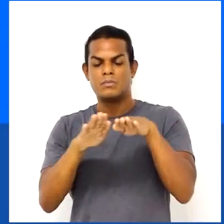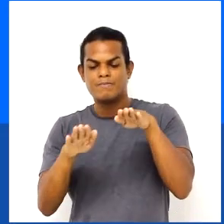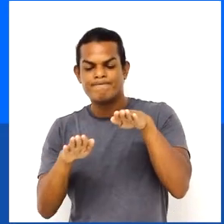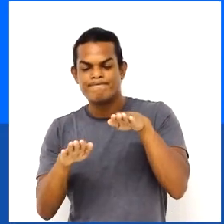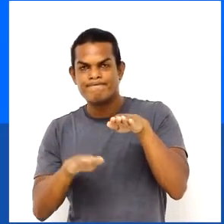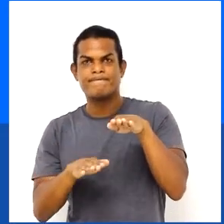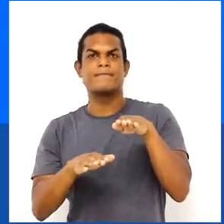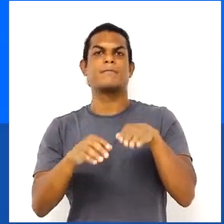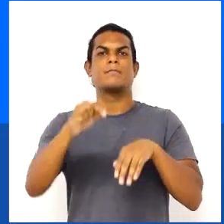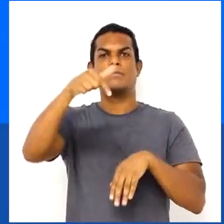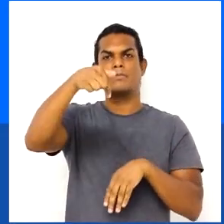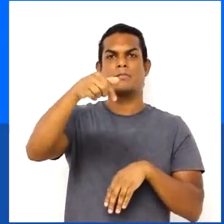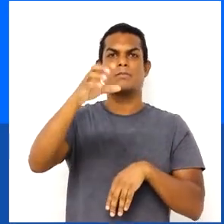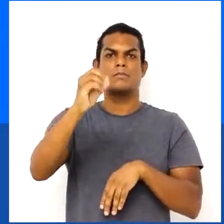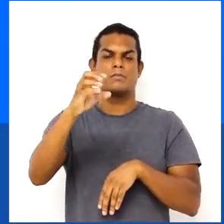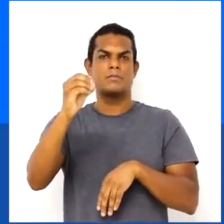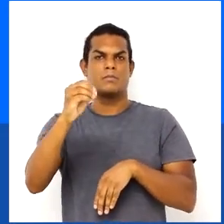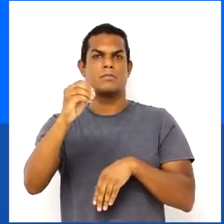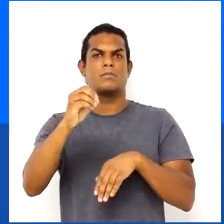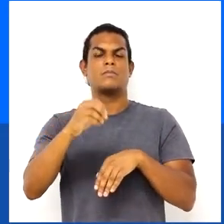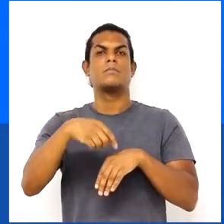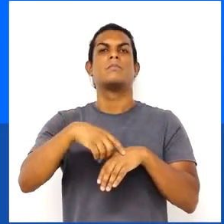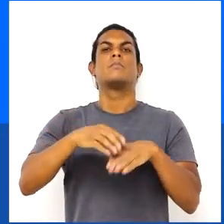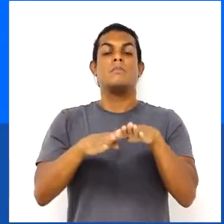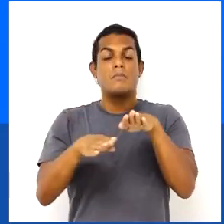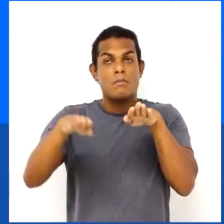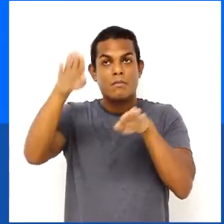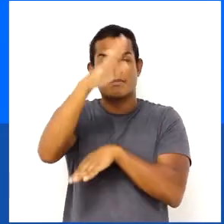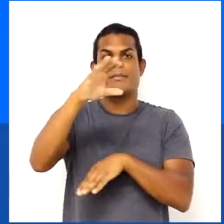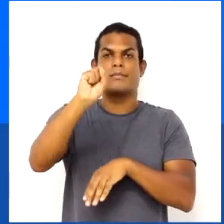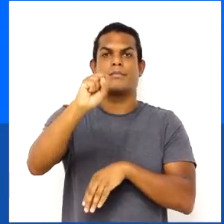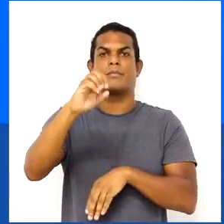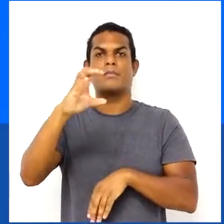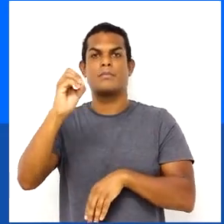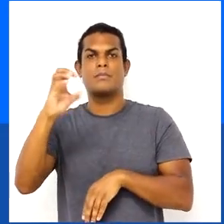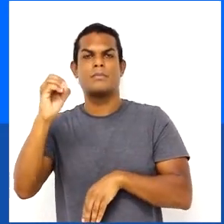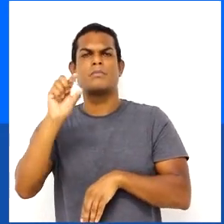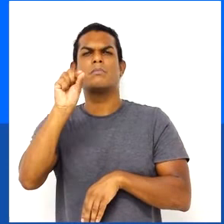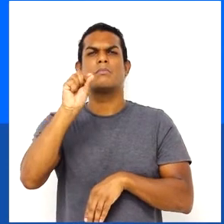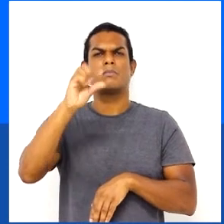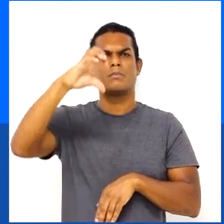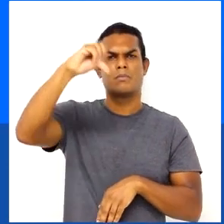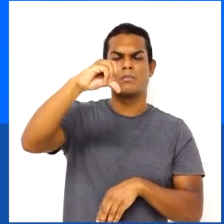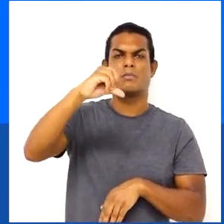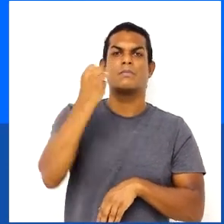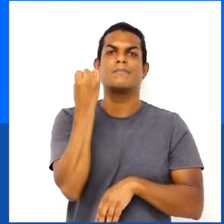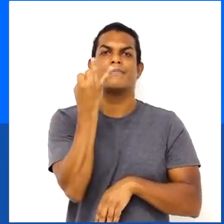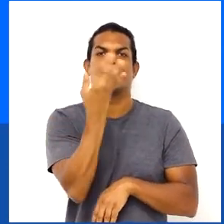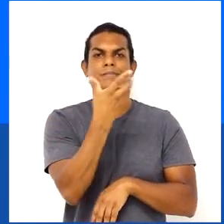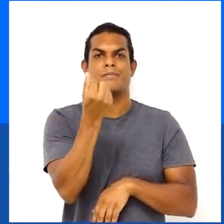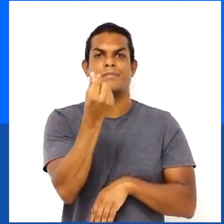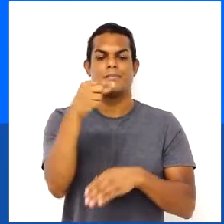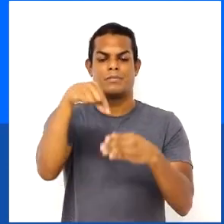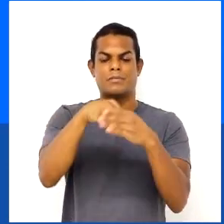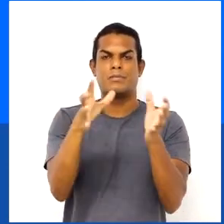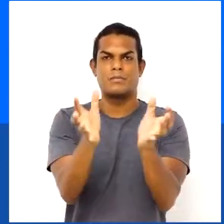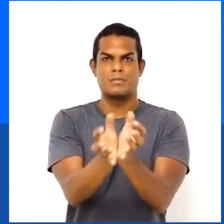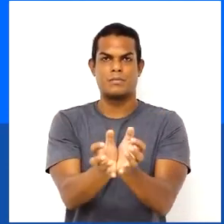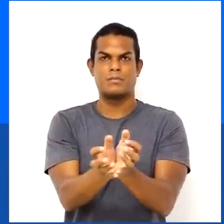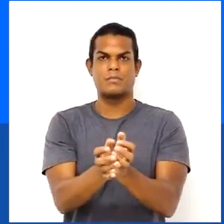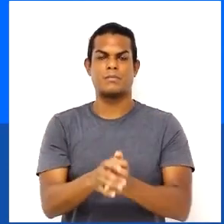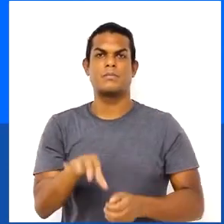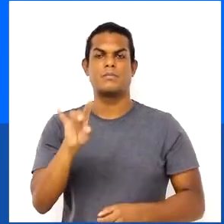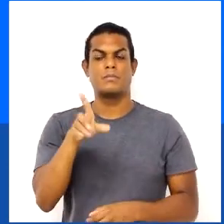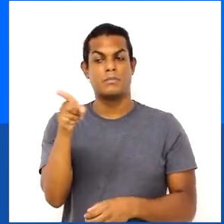800. O que é 9? A quantidade de preços dentro desse grupo. E apenas esses